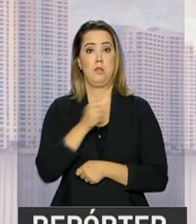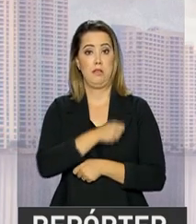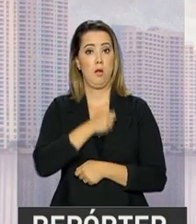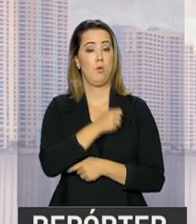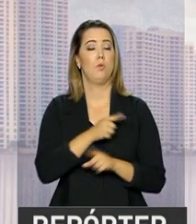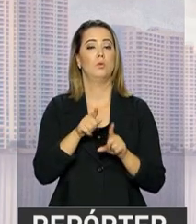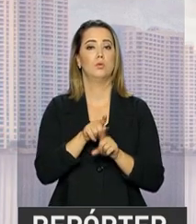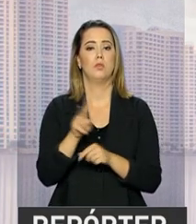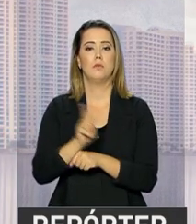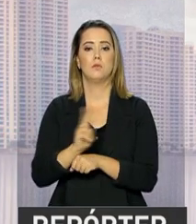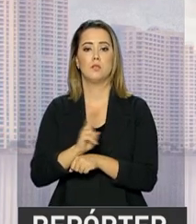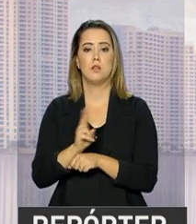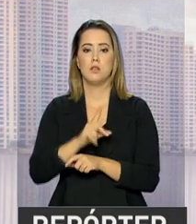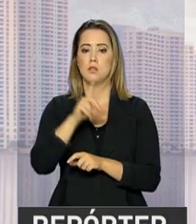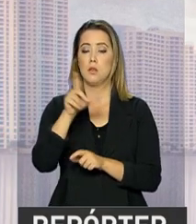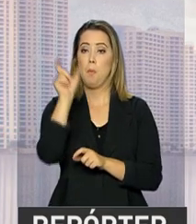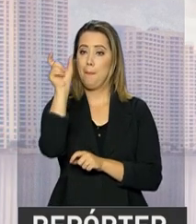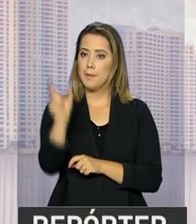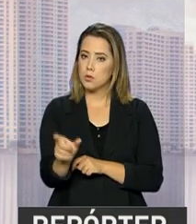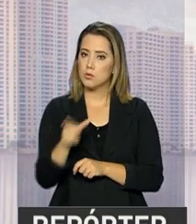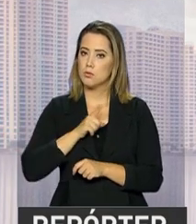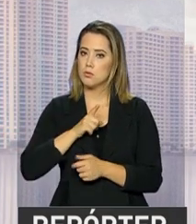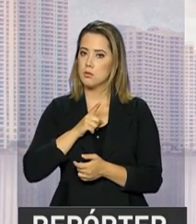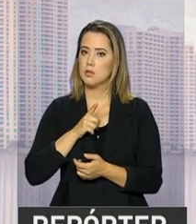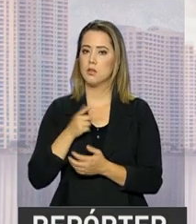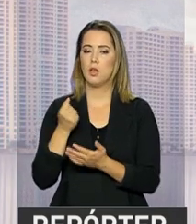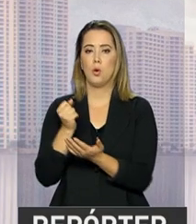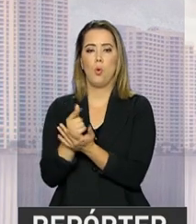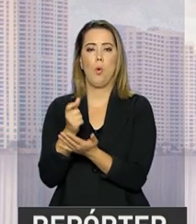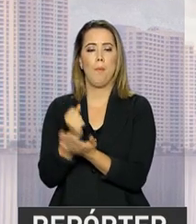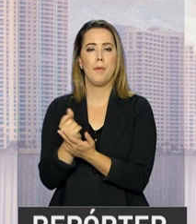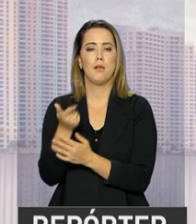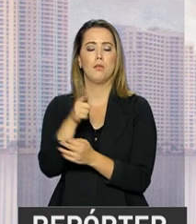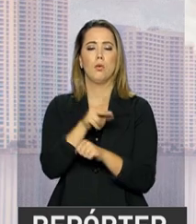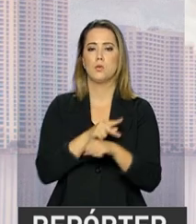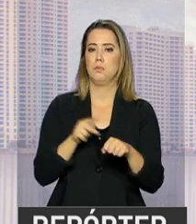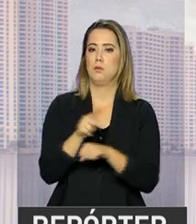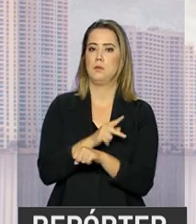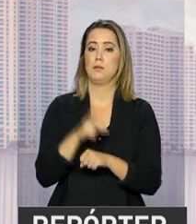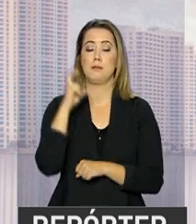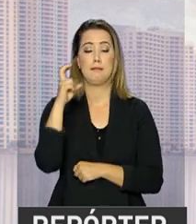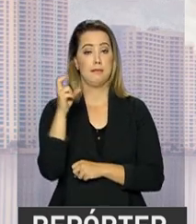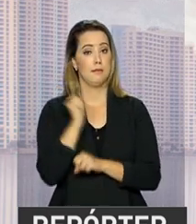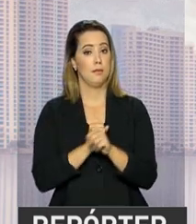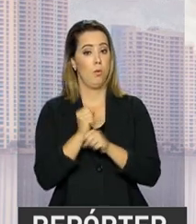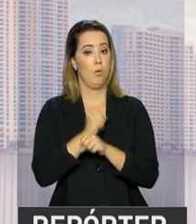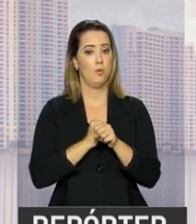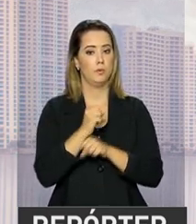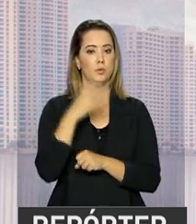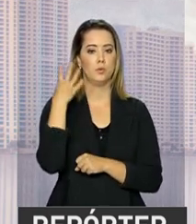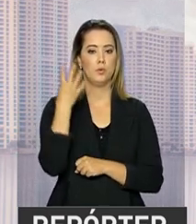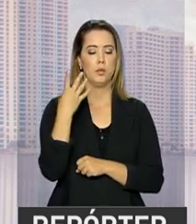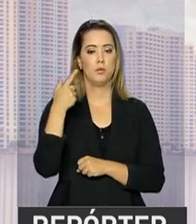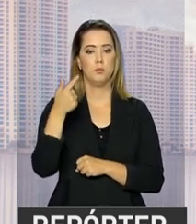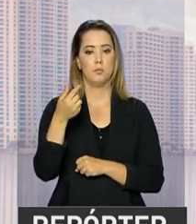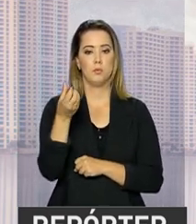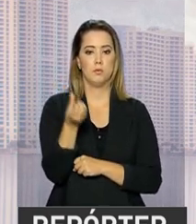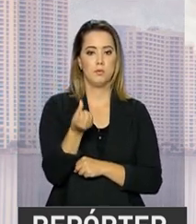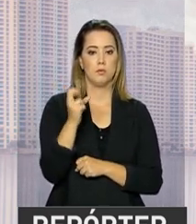concentrar em brasileiros que possuem ativos no exterior nos últimos 5 anos 47